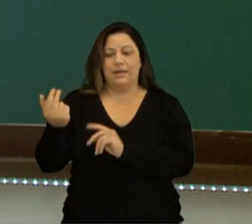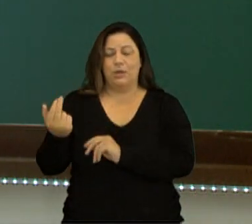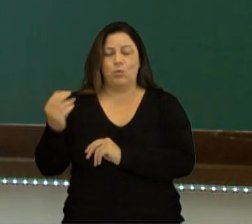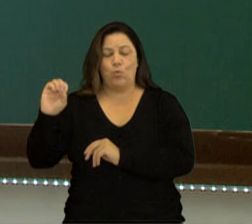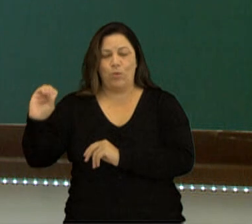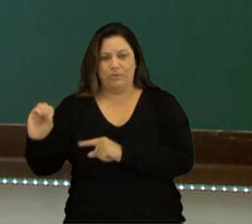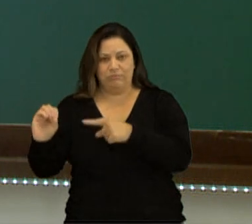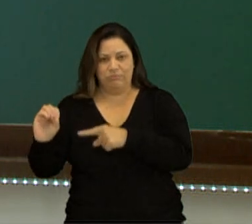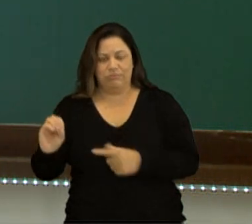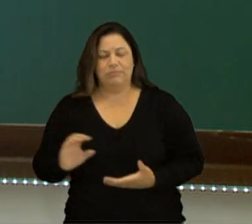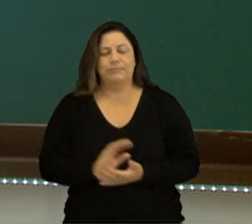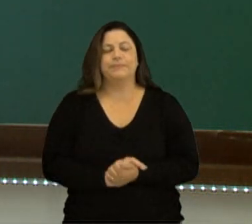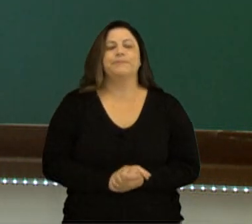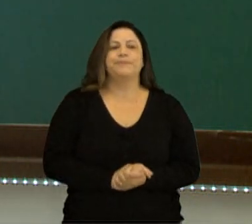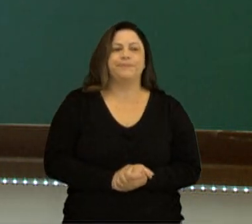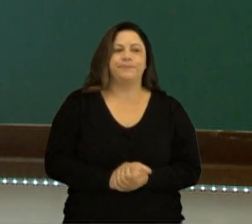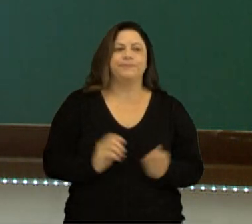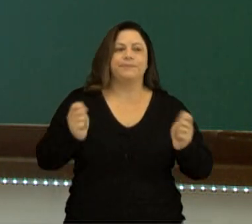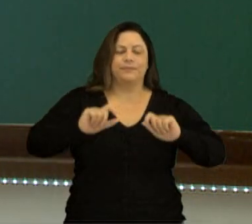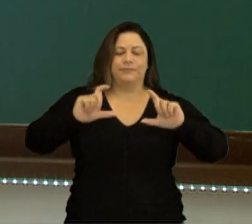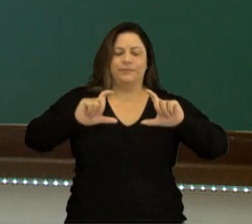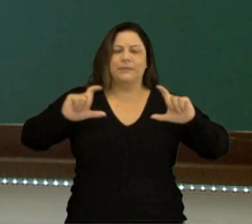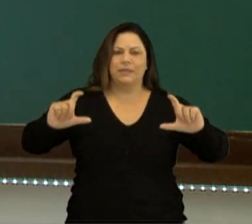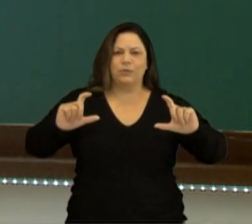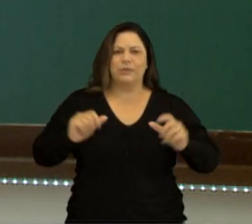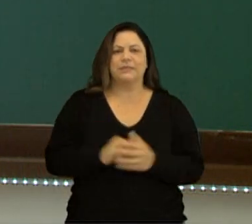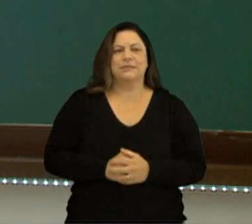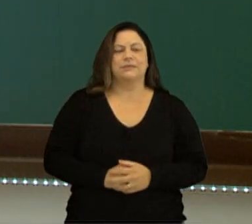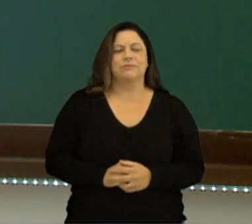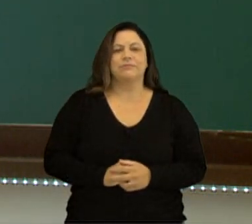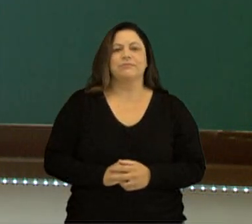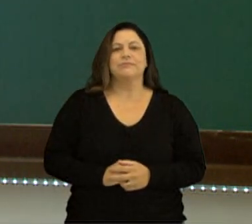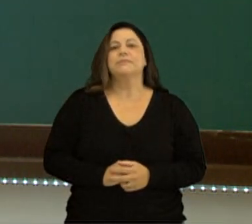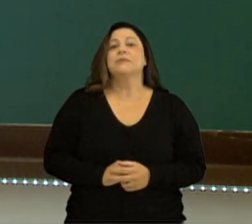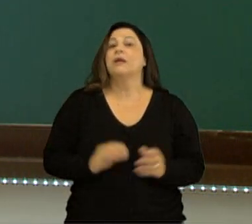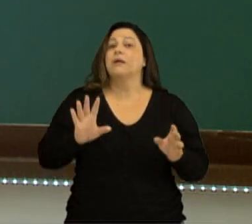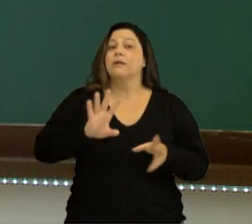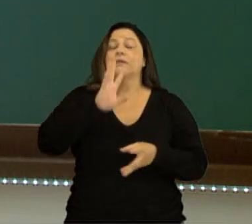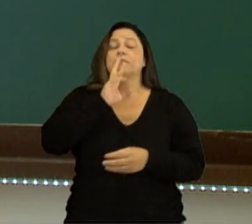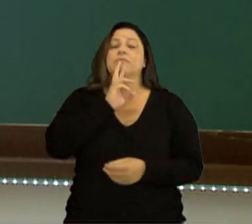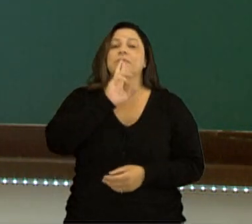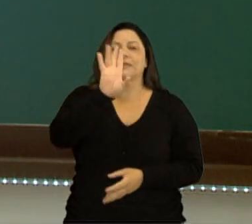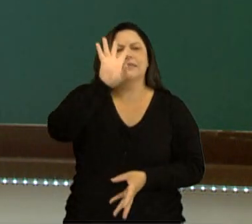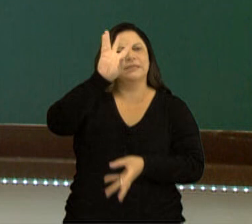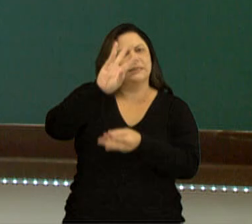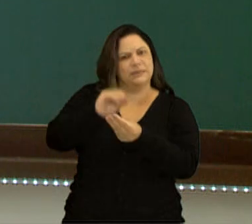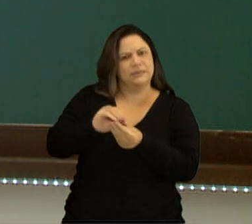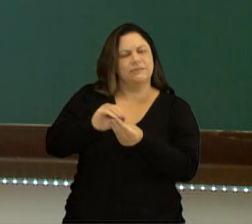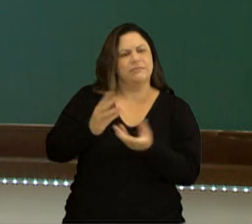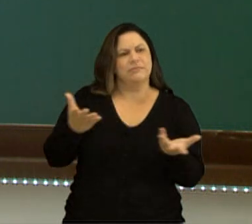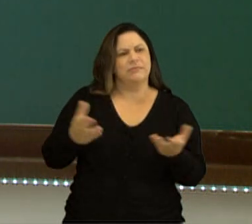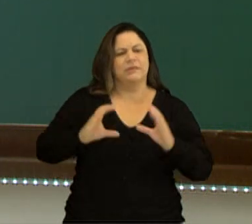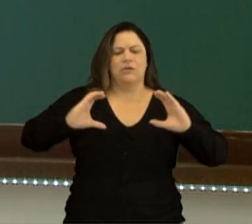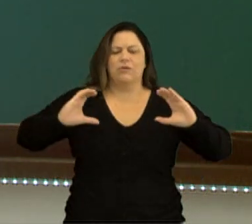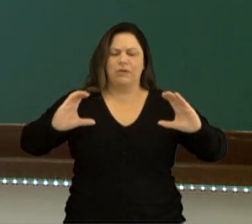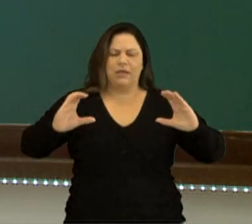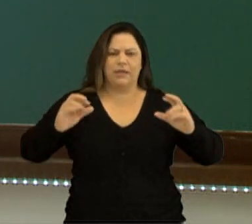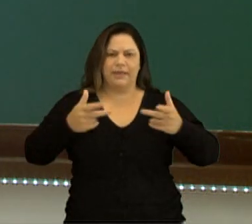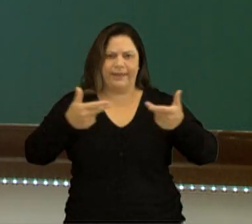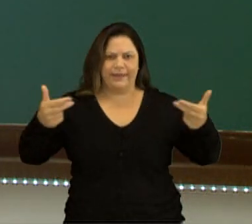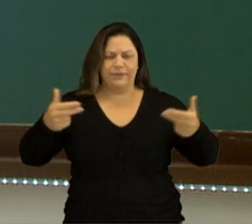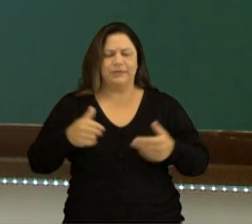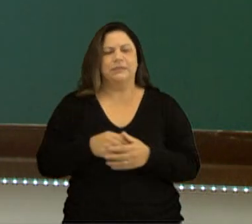Portanto, uma equação de segundo grau. Resolvendo a nossa equação de segundo grau aqui, que é uma equação